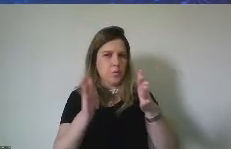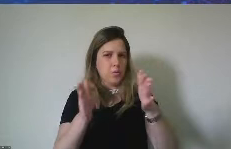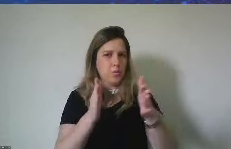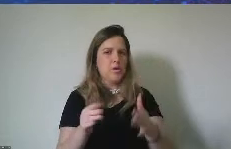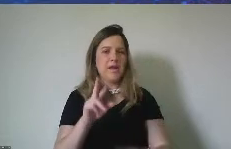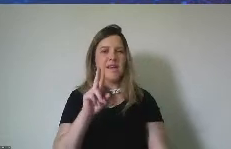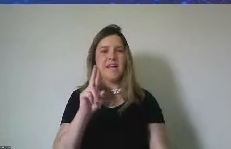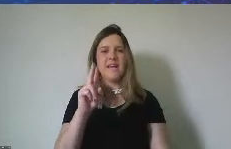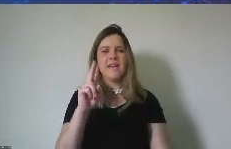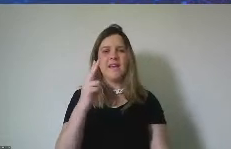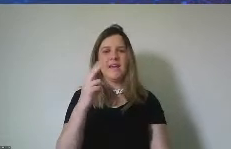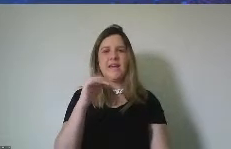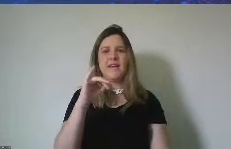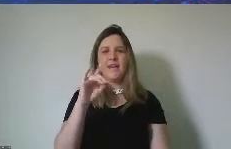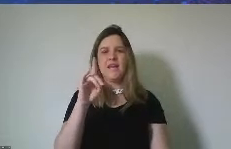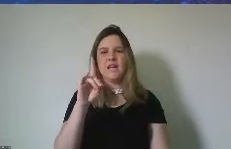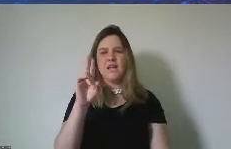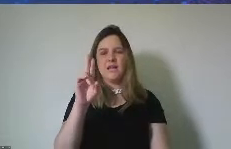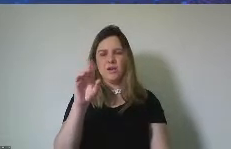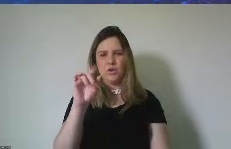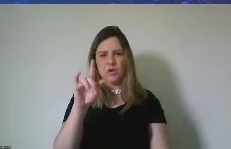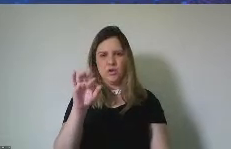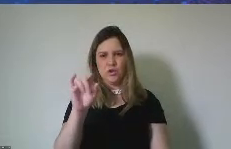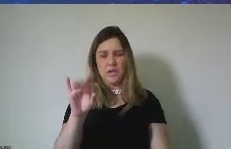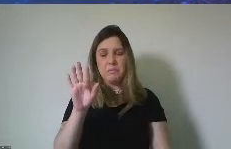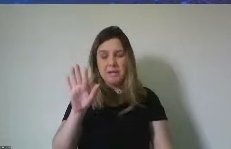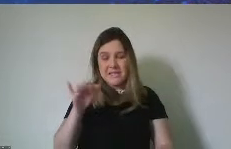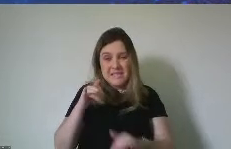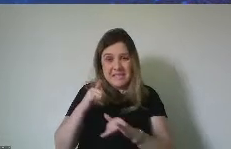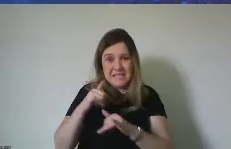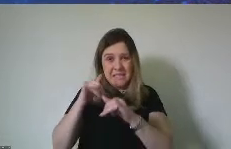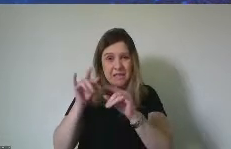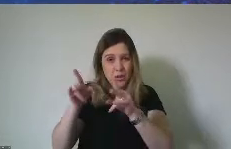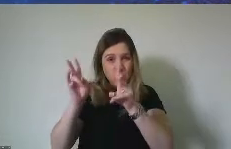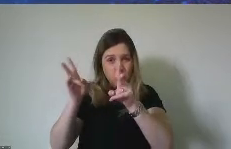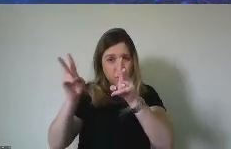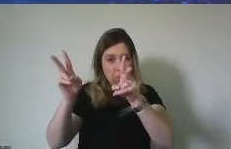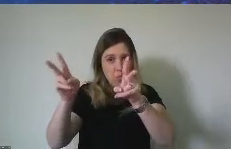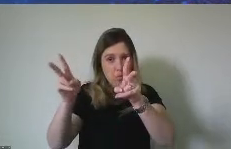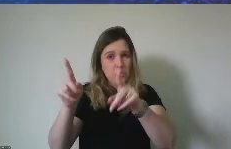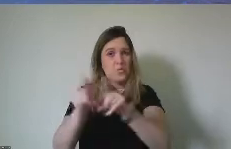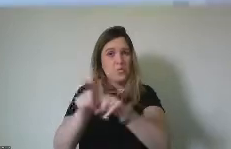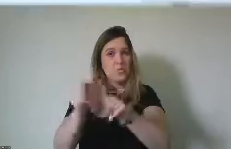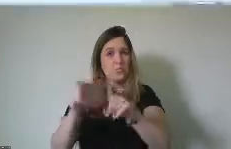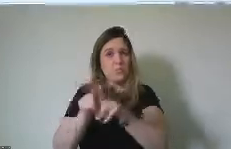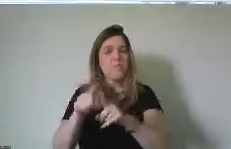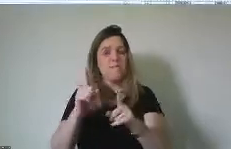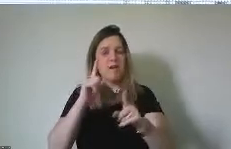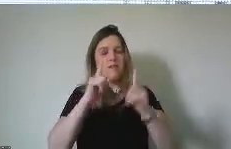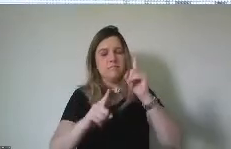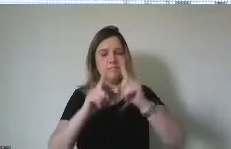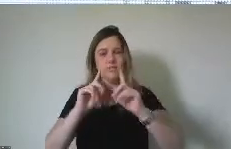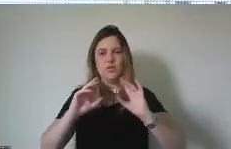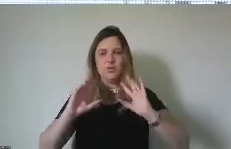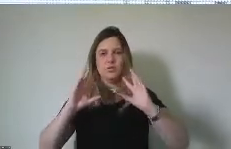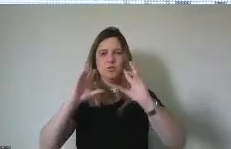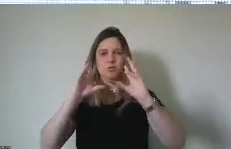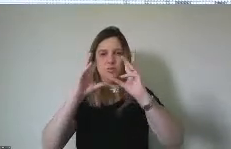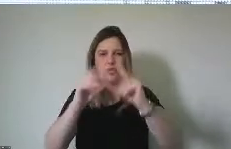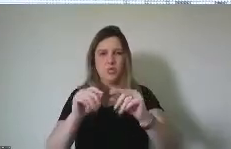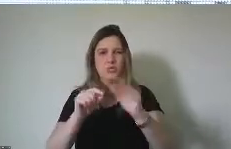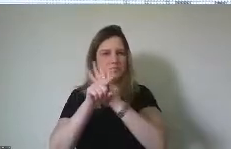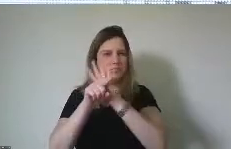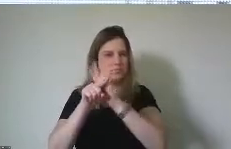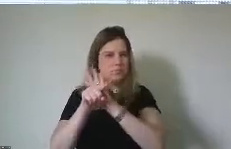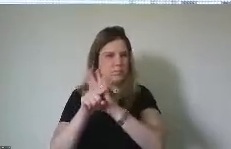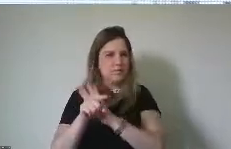se a energia vier do Grid que é o que a gente acredita que virá vai demandar muitos investimentos e reforços no